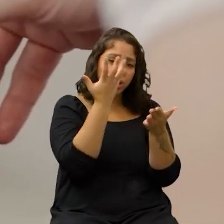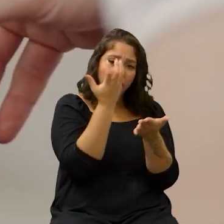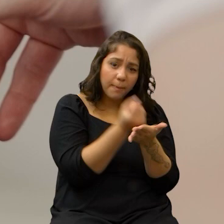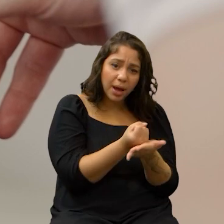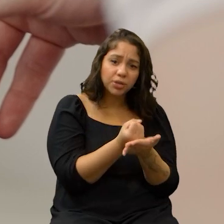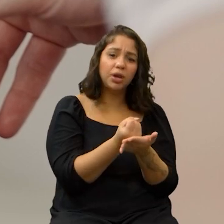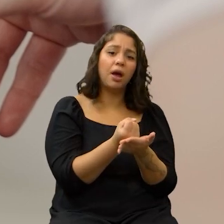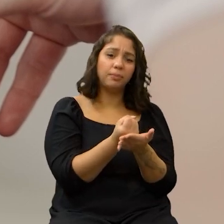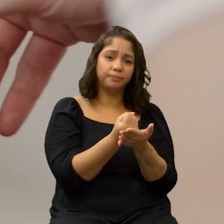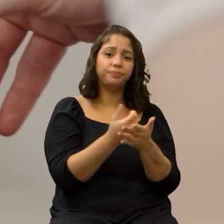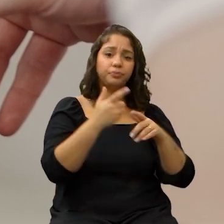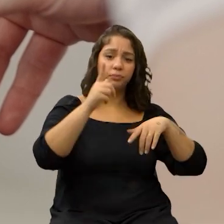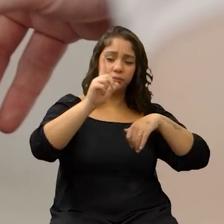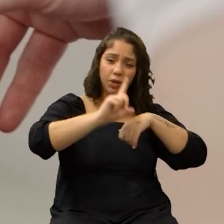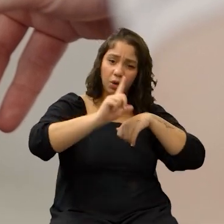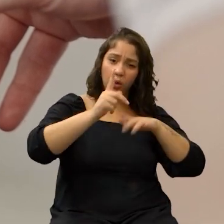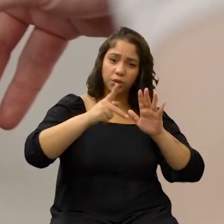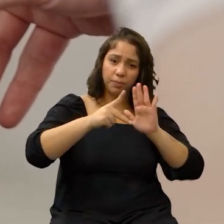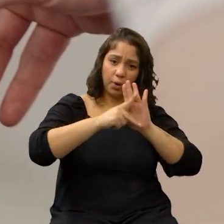pode baixar lá nas lojas